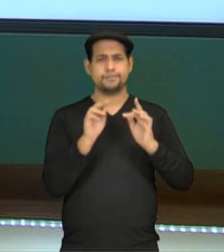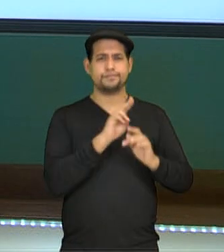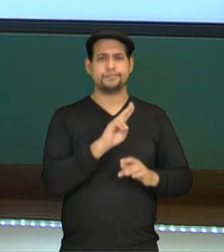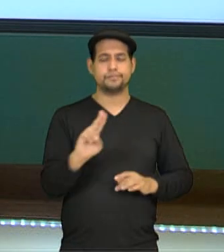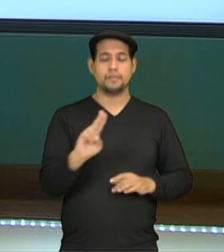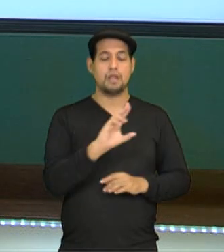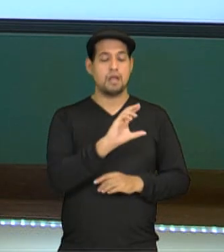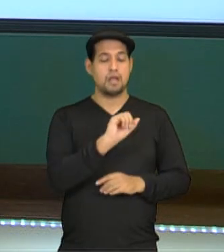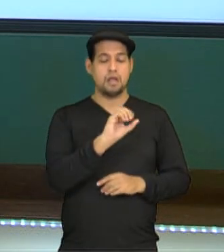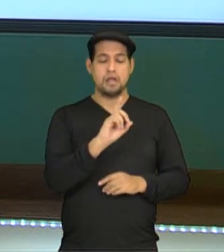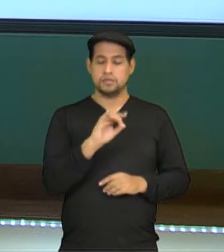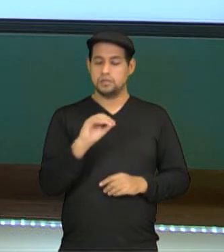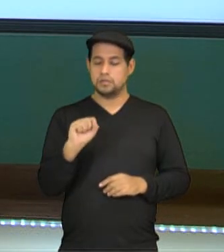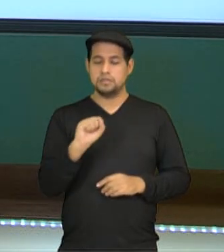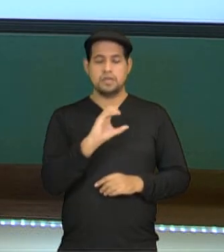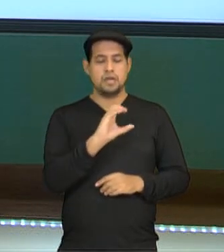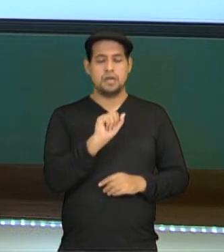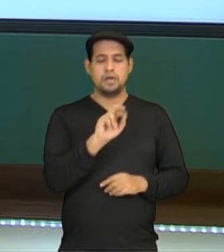ácidos carboxílicos?